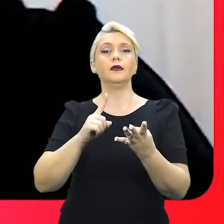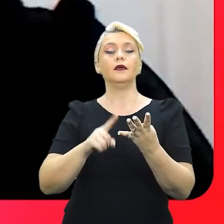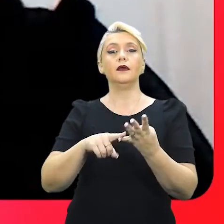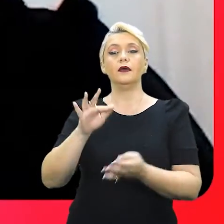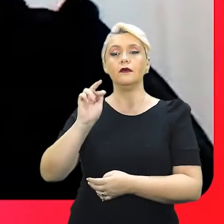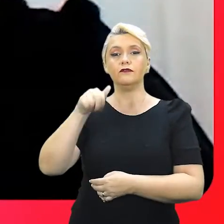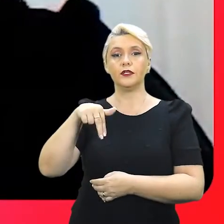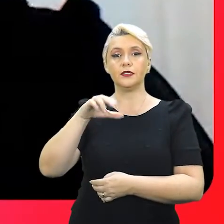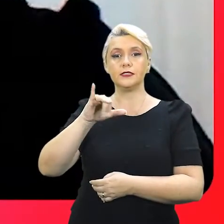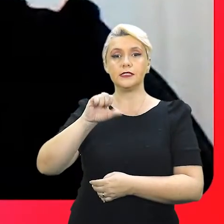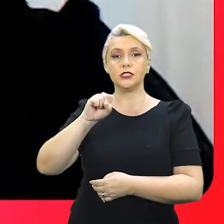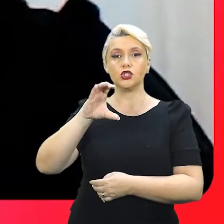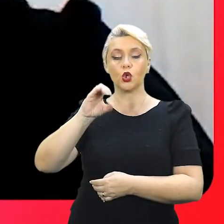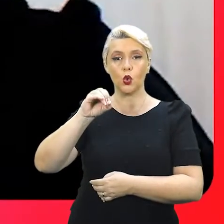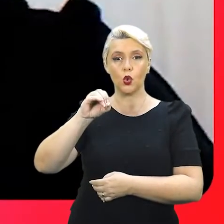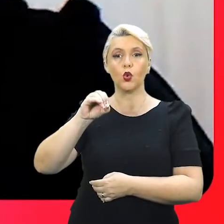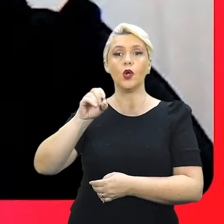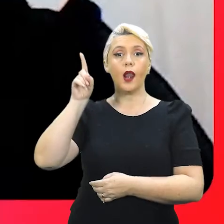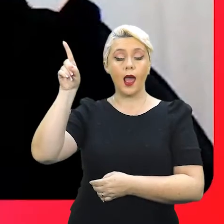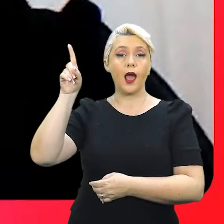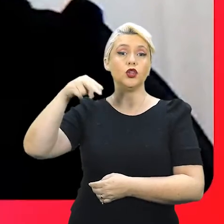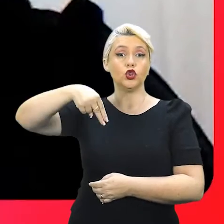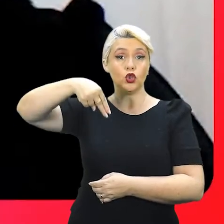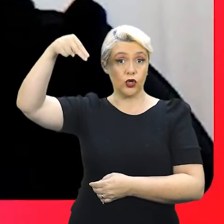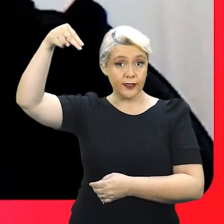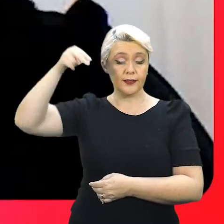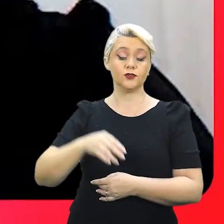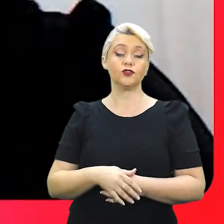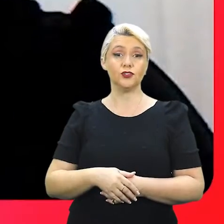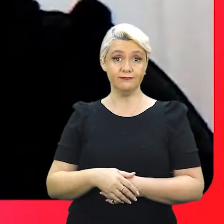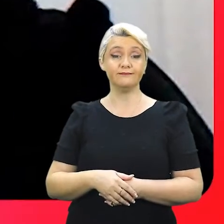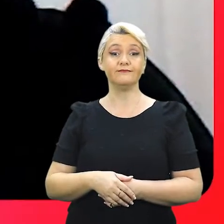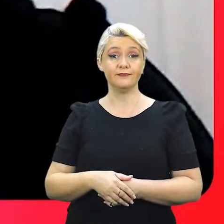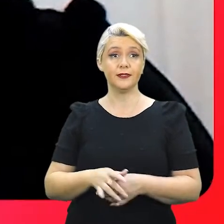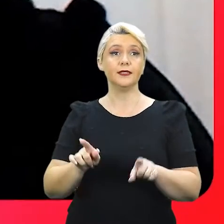Brasília, Francisco José, do Nordeste,